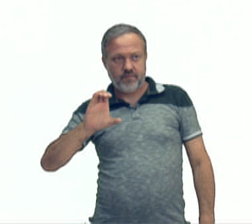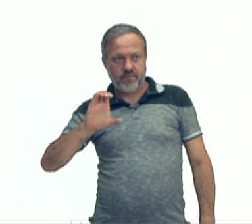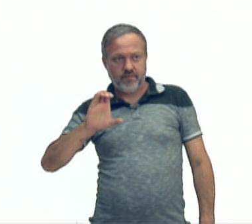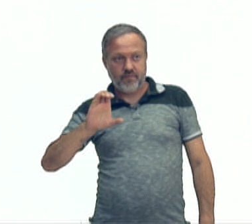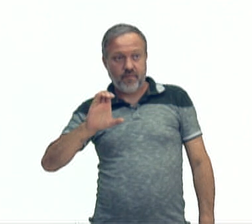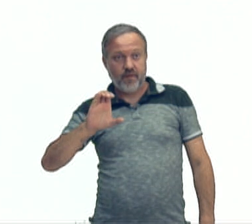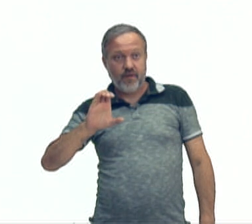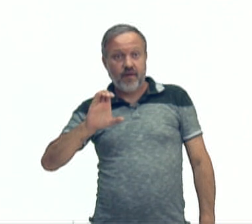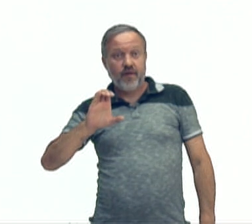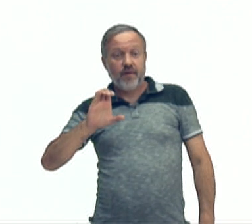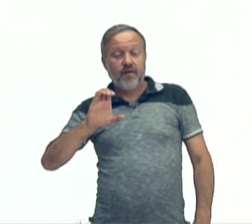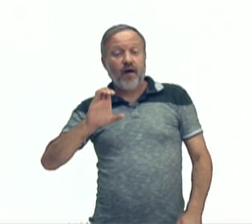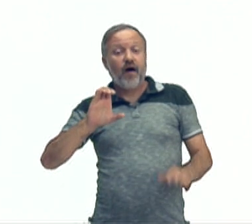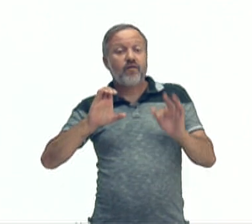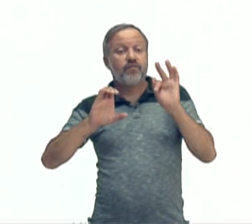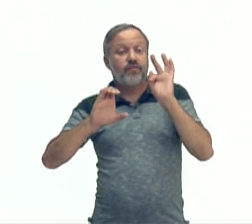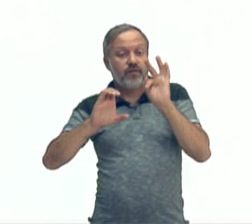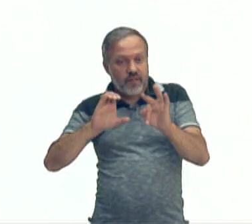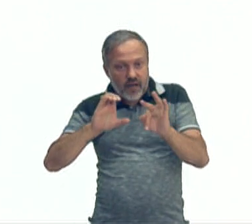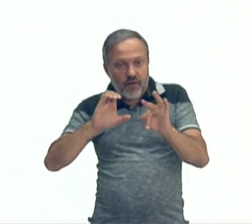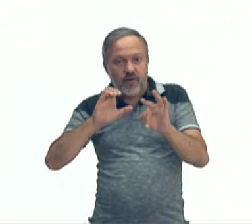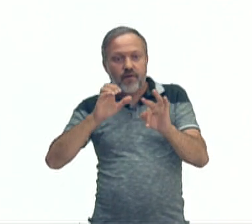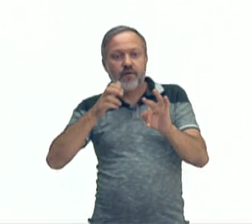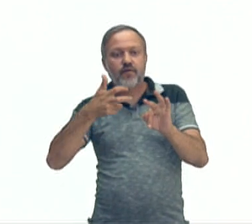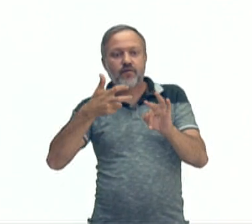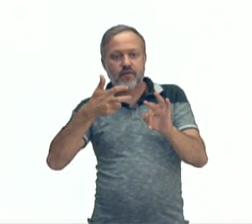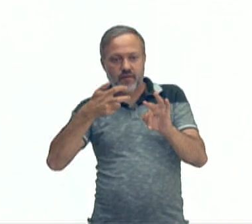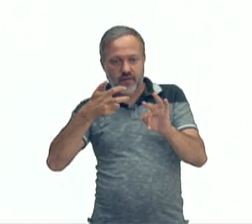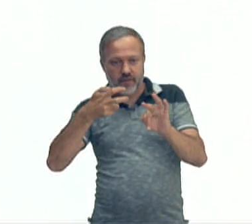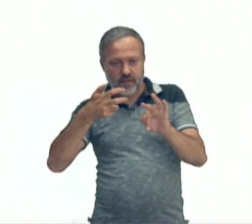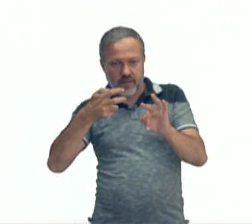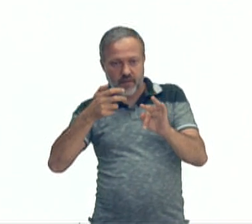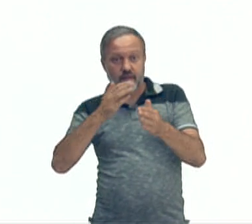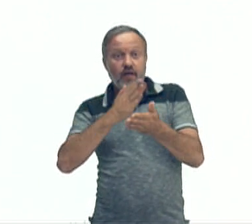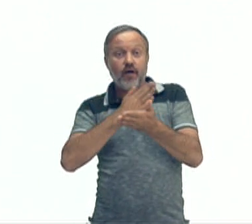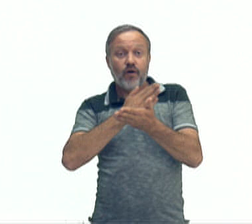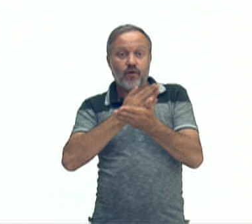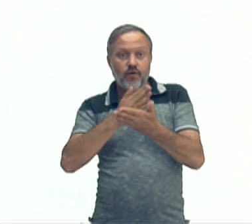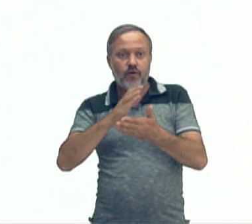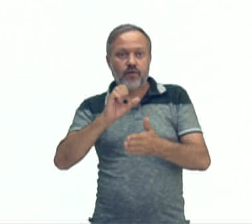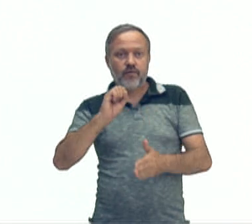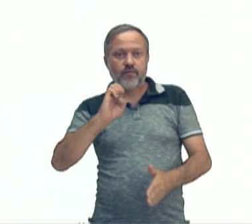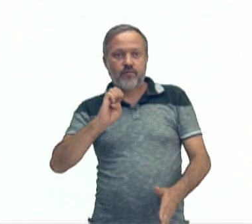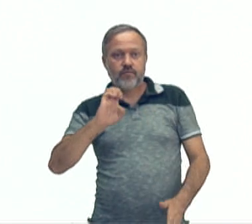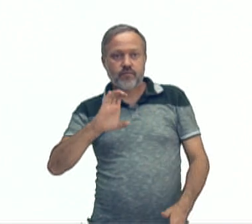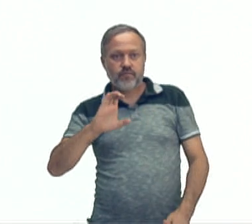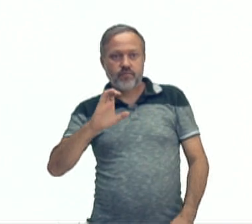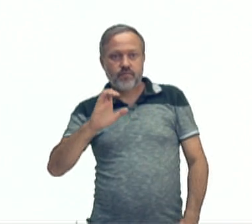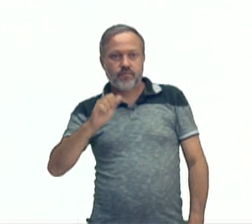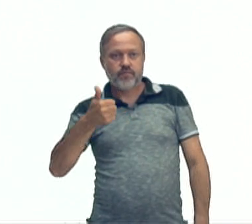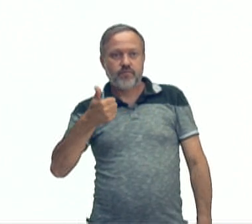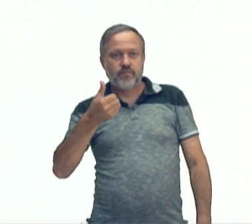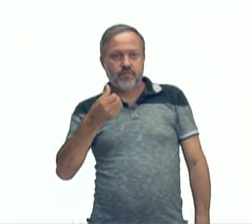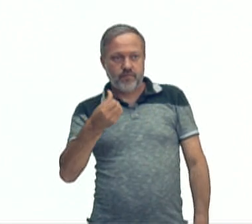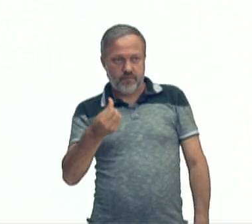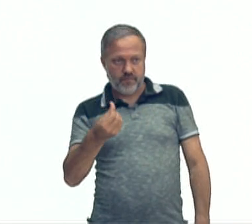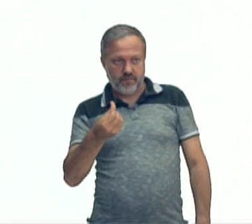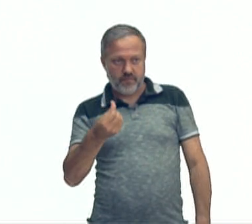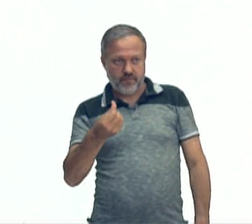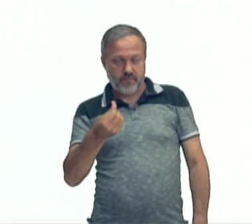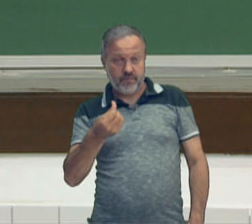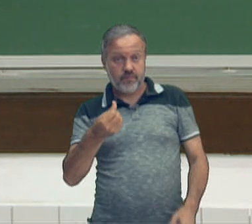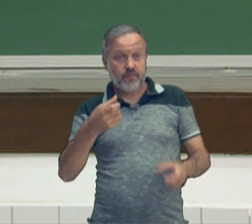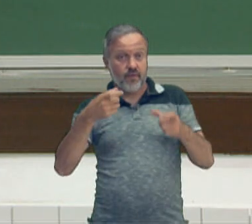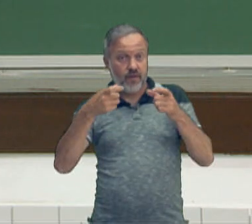início do século XVI, é um marco dentro da história. É o momento das grandes navegações. É o momento do